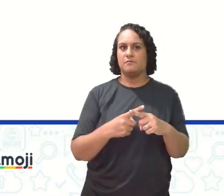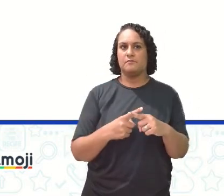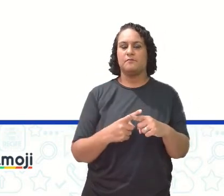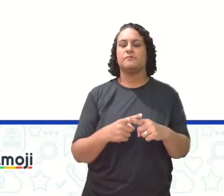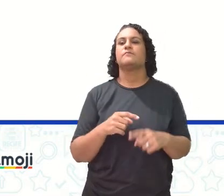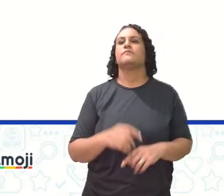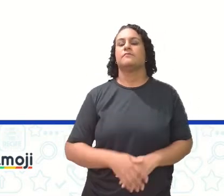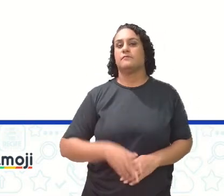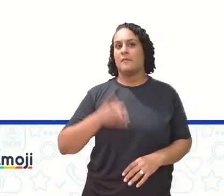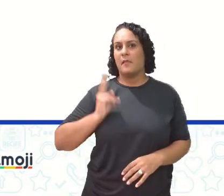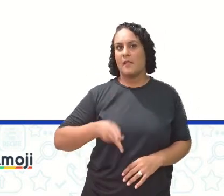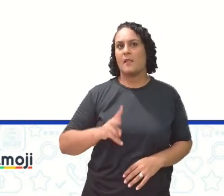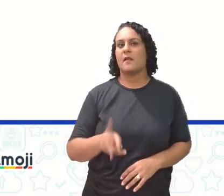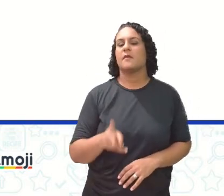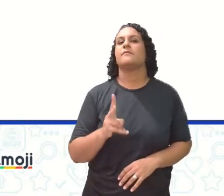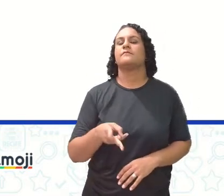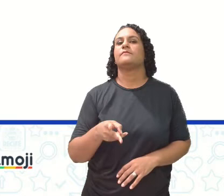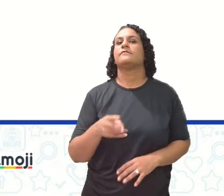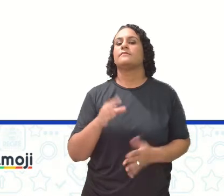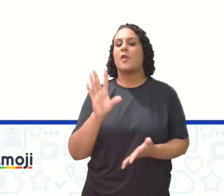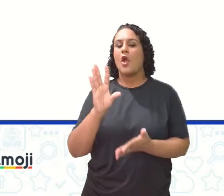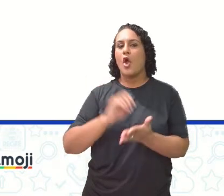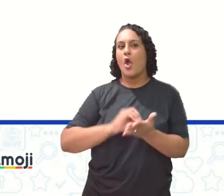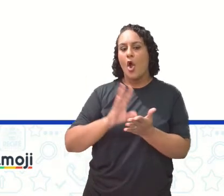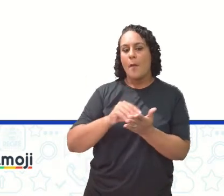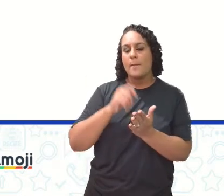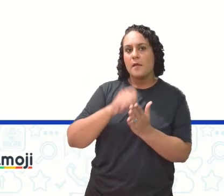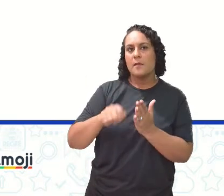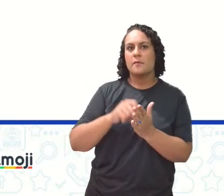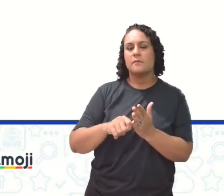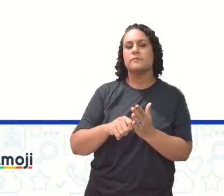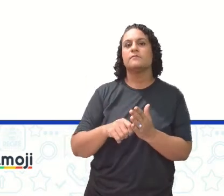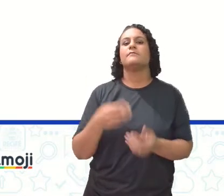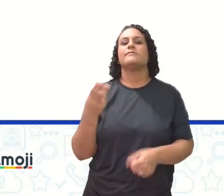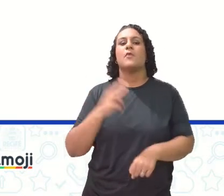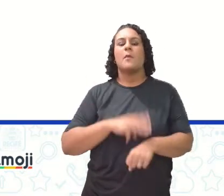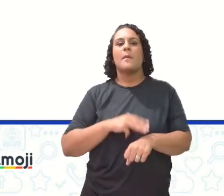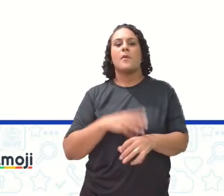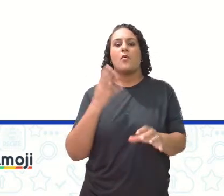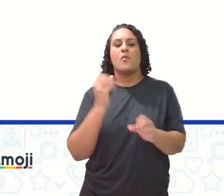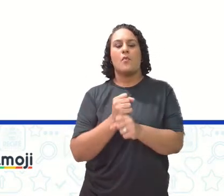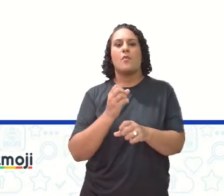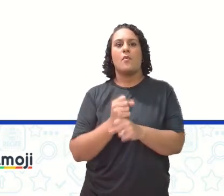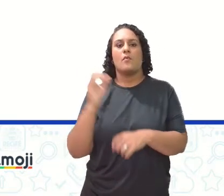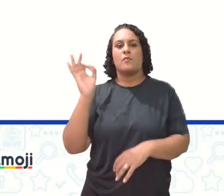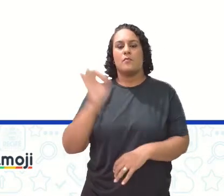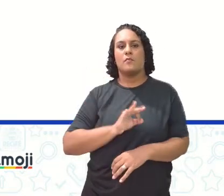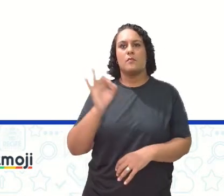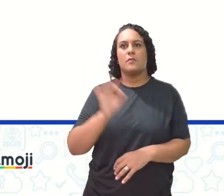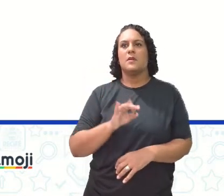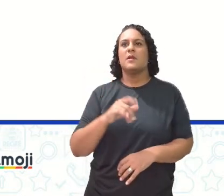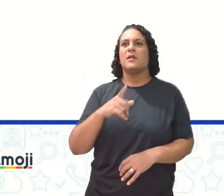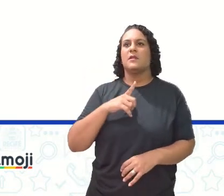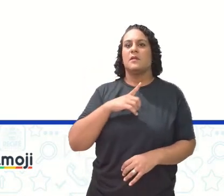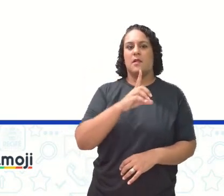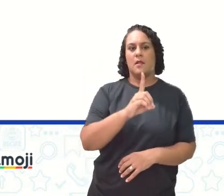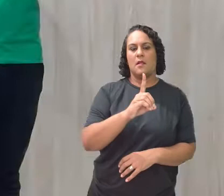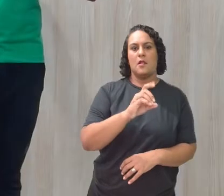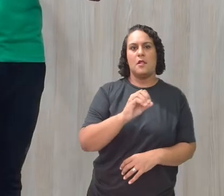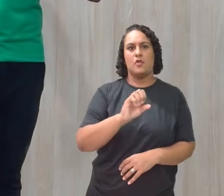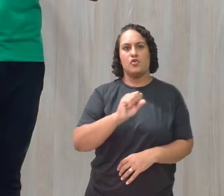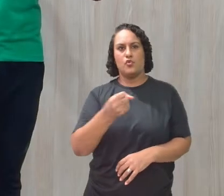Então, sempre anote essa observação aí. No cálculo de porcentagem, essas preposições aí que podem aparecer aí nos problemas,